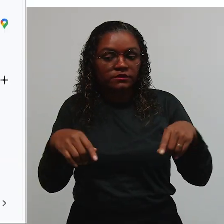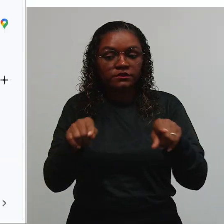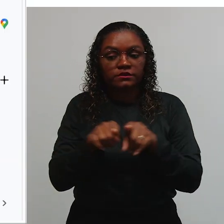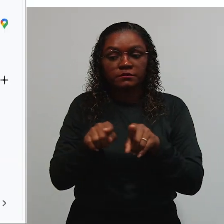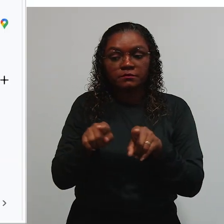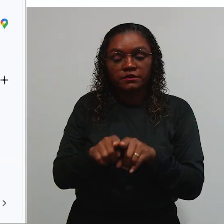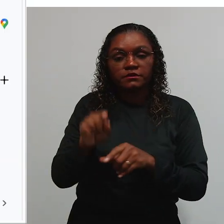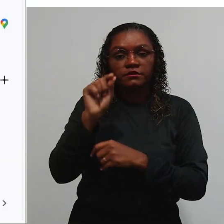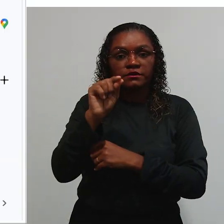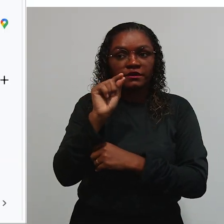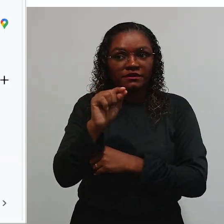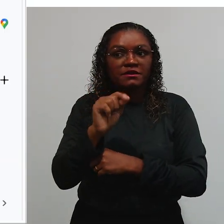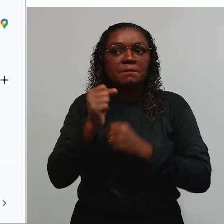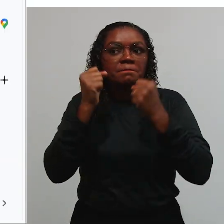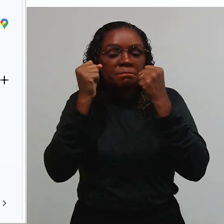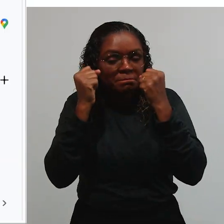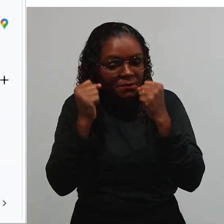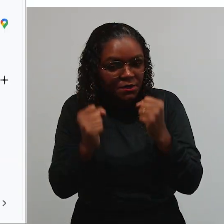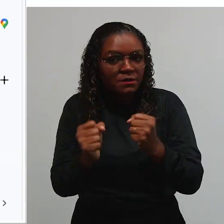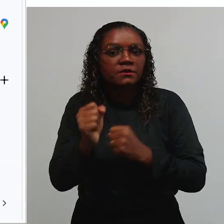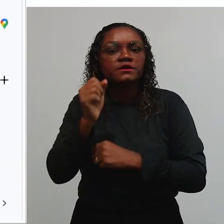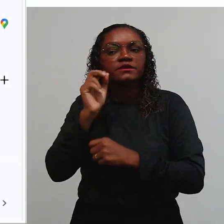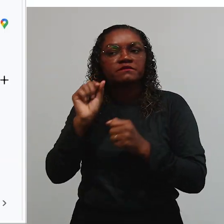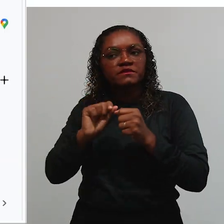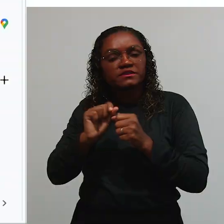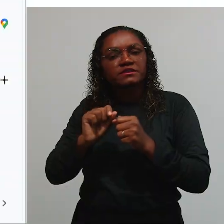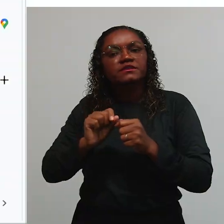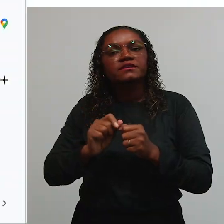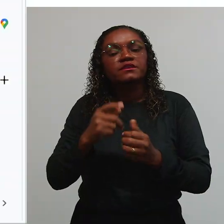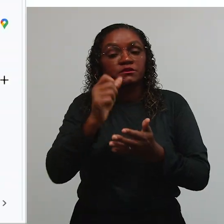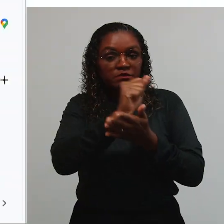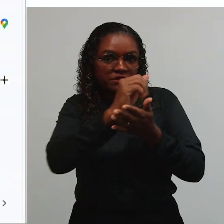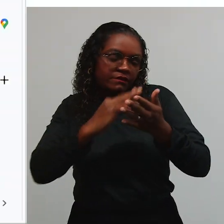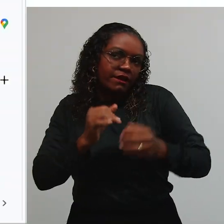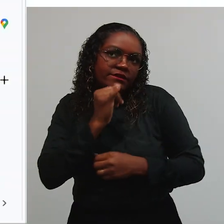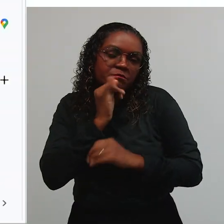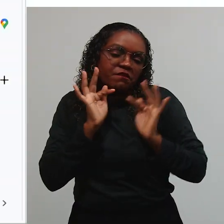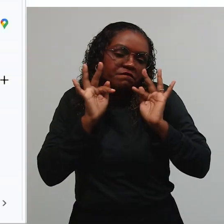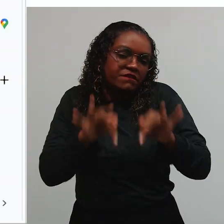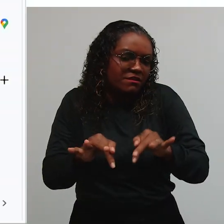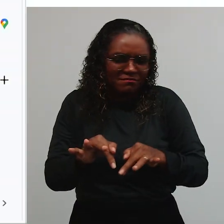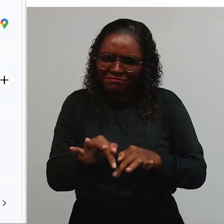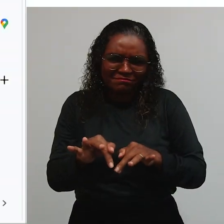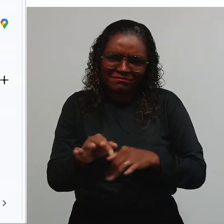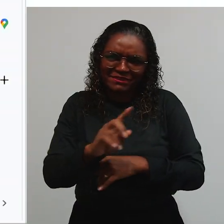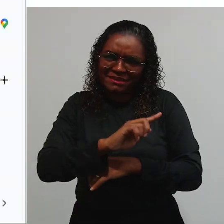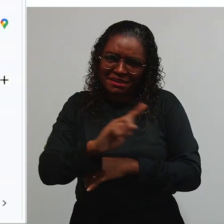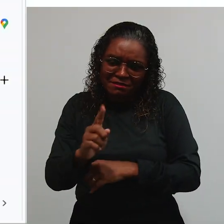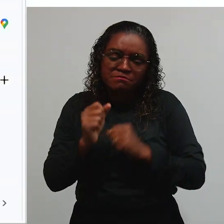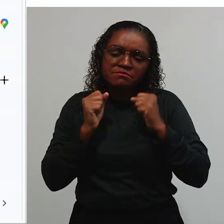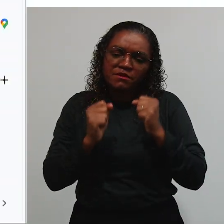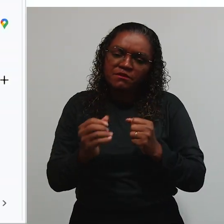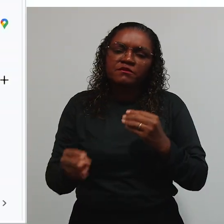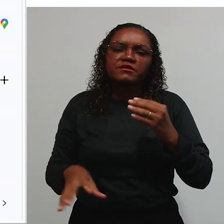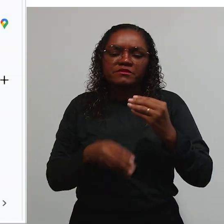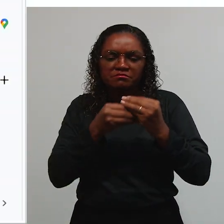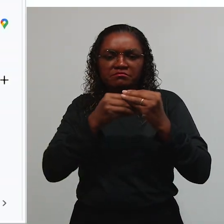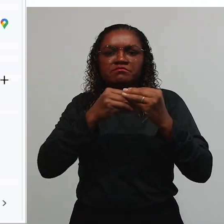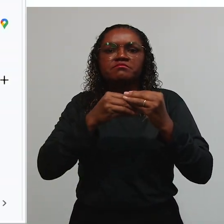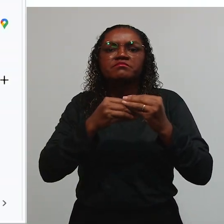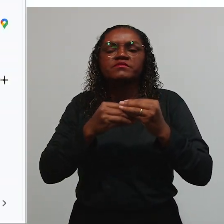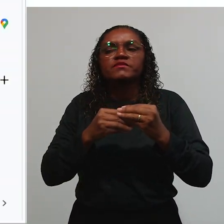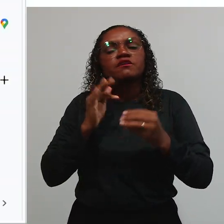calça as sandálias da humildade e diz que o trabalho, né, não se encerra aqui e, é claro, né, demanda